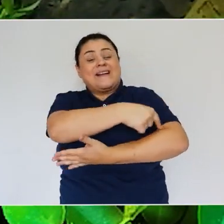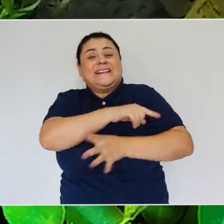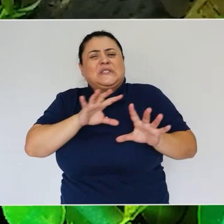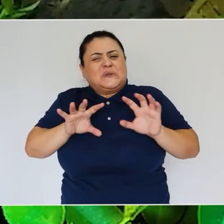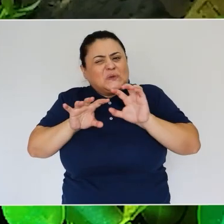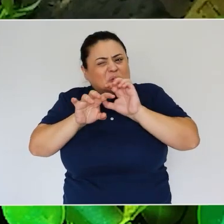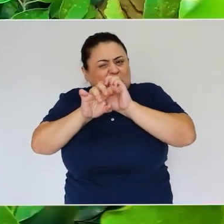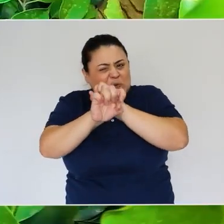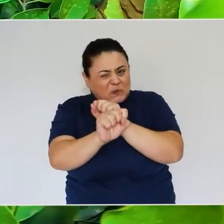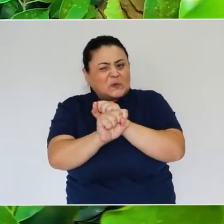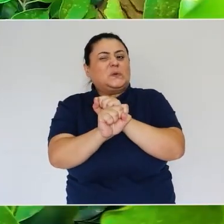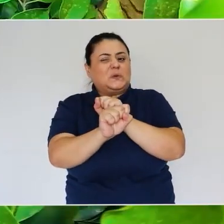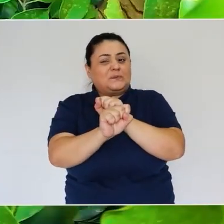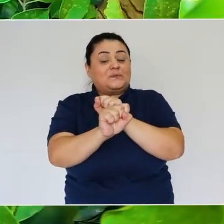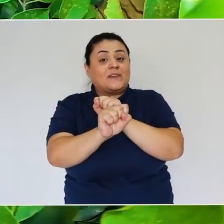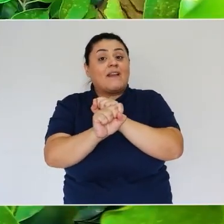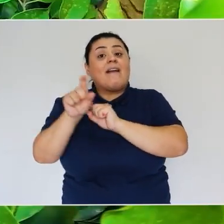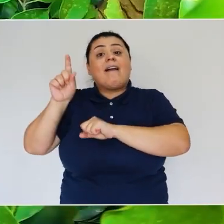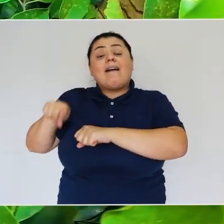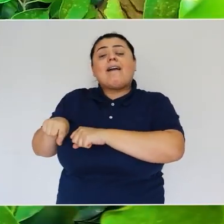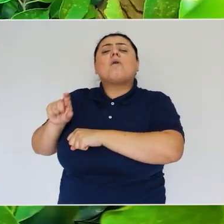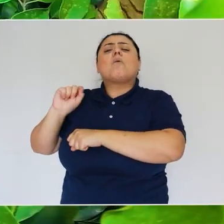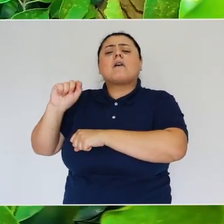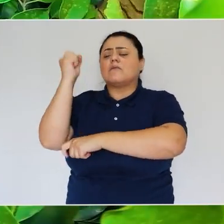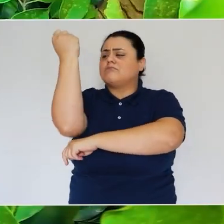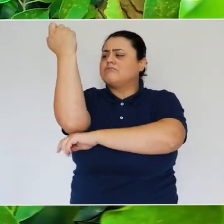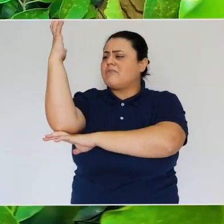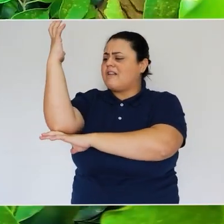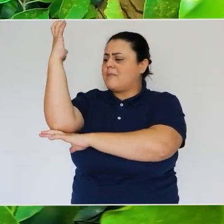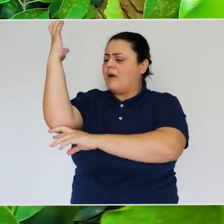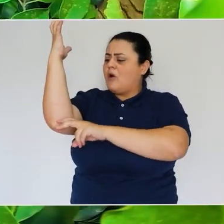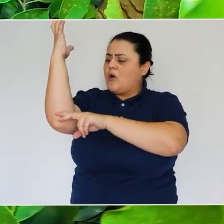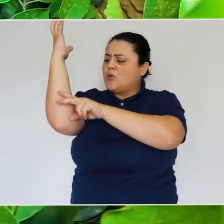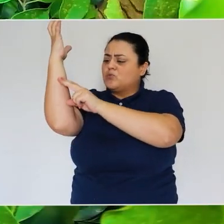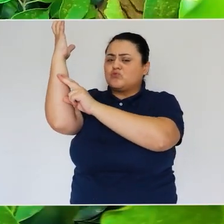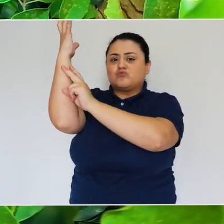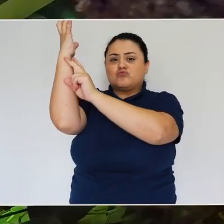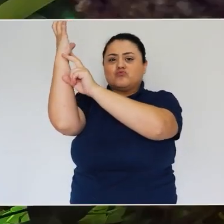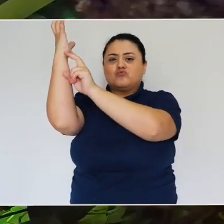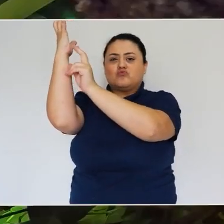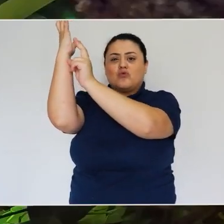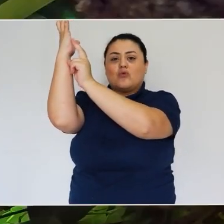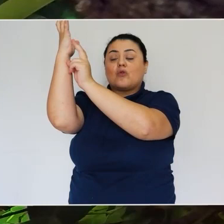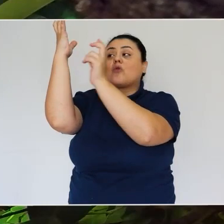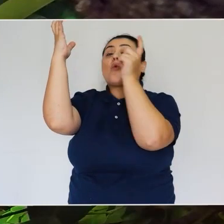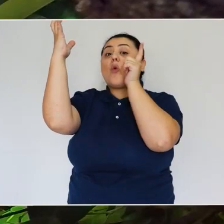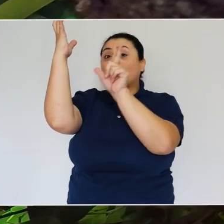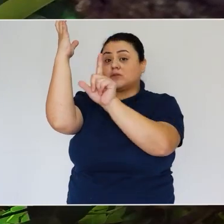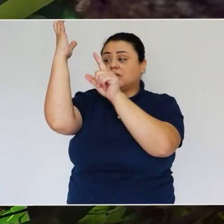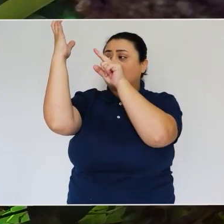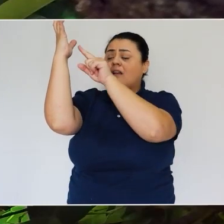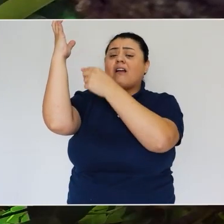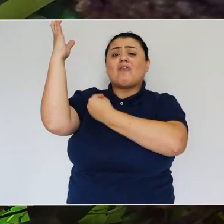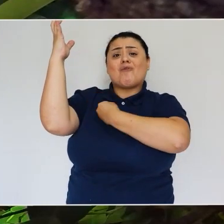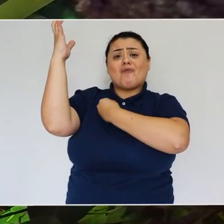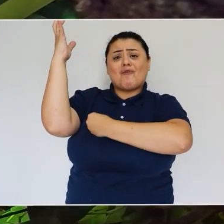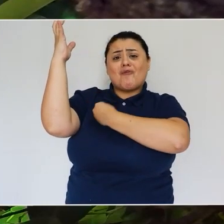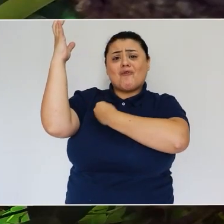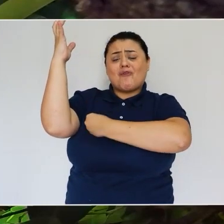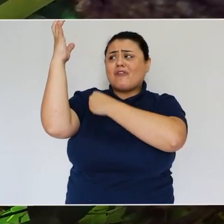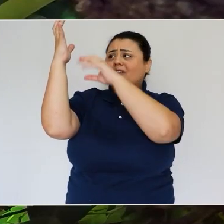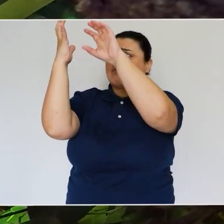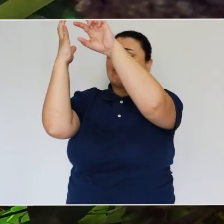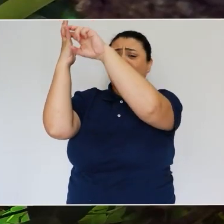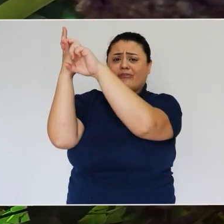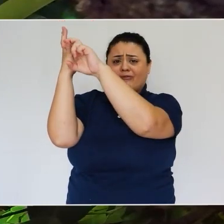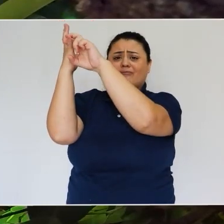É um animal arborícola, isto é, ele sobe com facilidade em árvores e passa boa parte